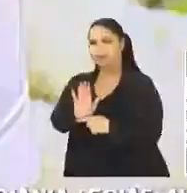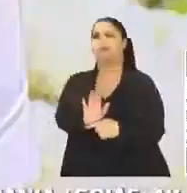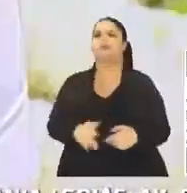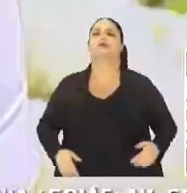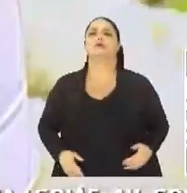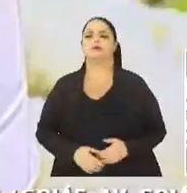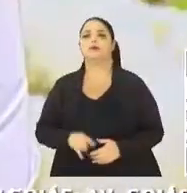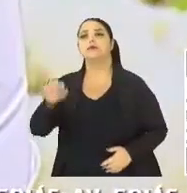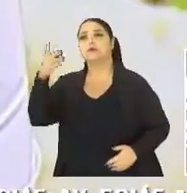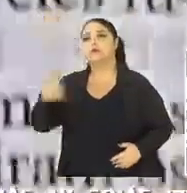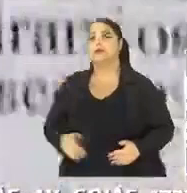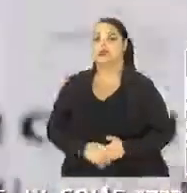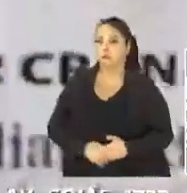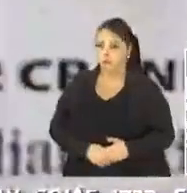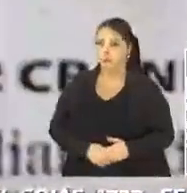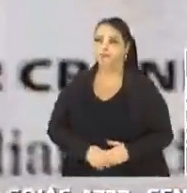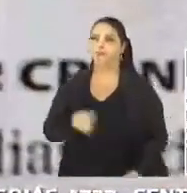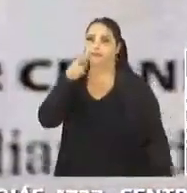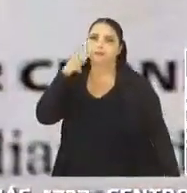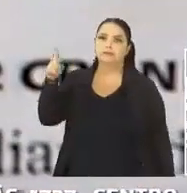E olha o que aconteceu.